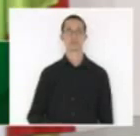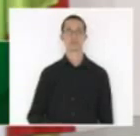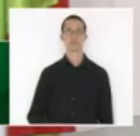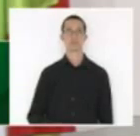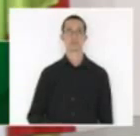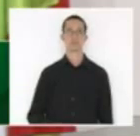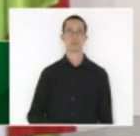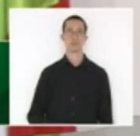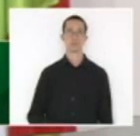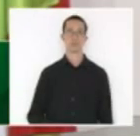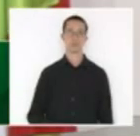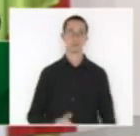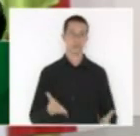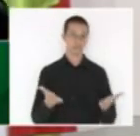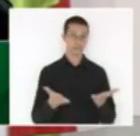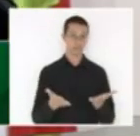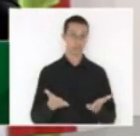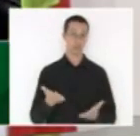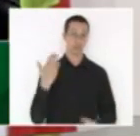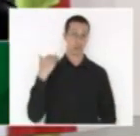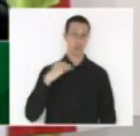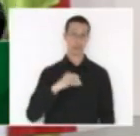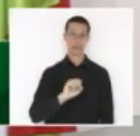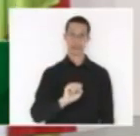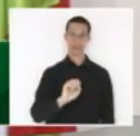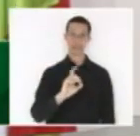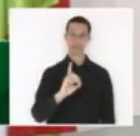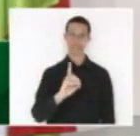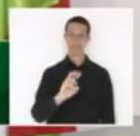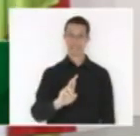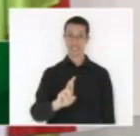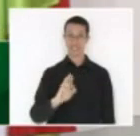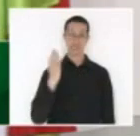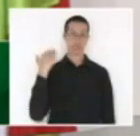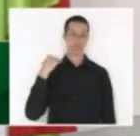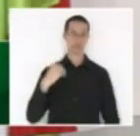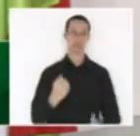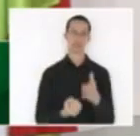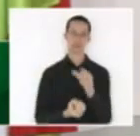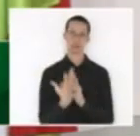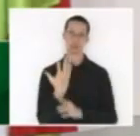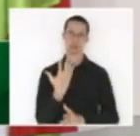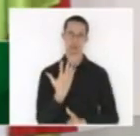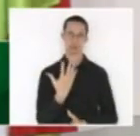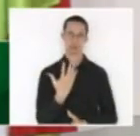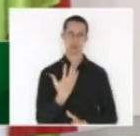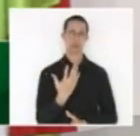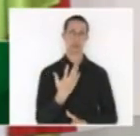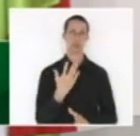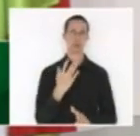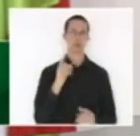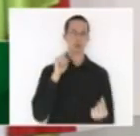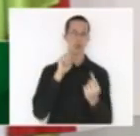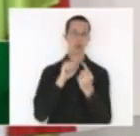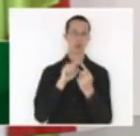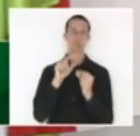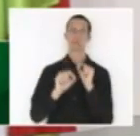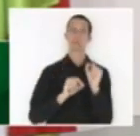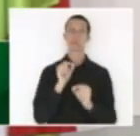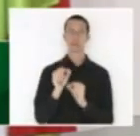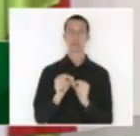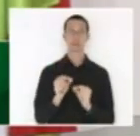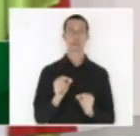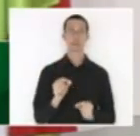quando as secretarias foram criadas, era exatamente para combater